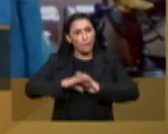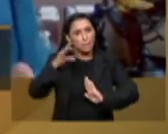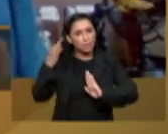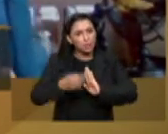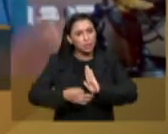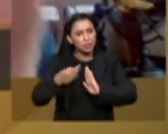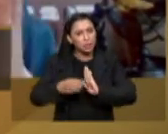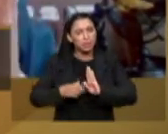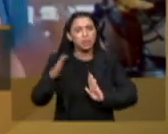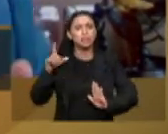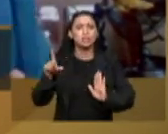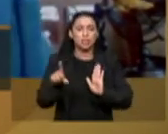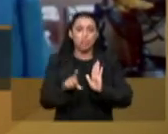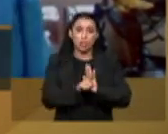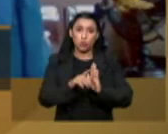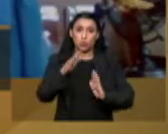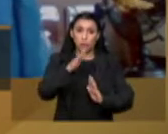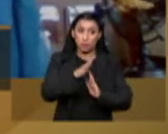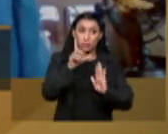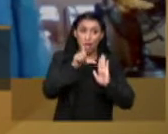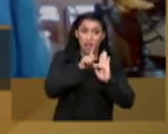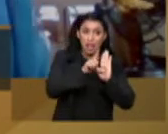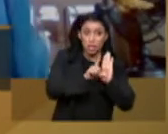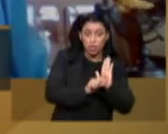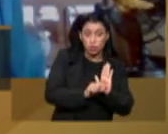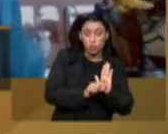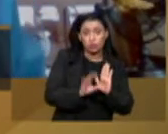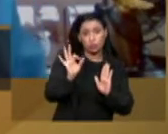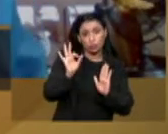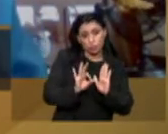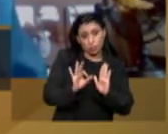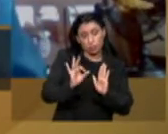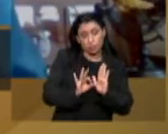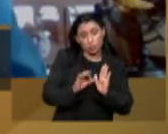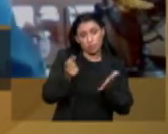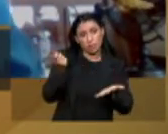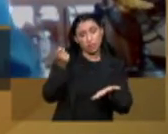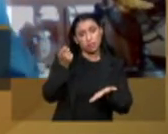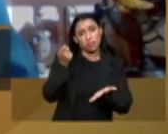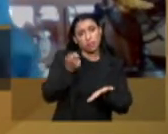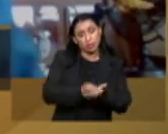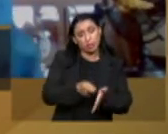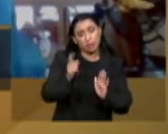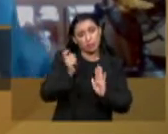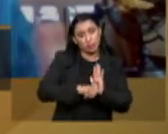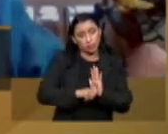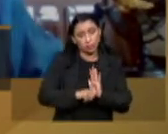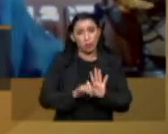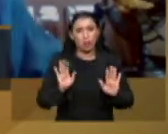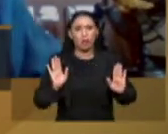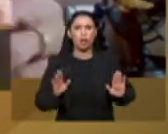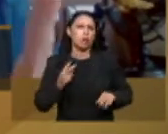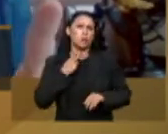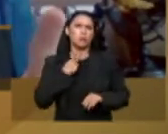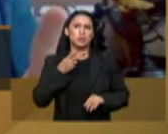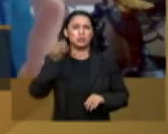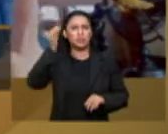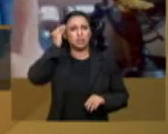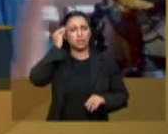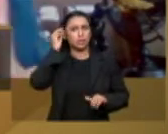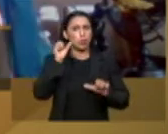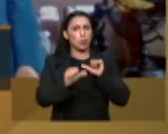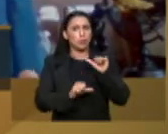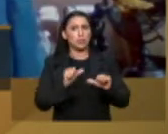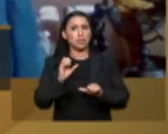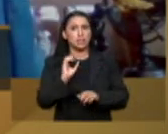com limites para redução da carga fiscal. Não podemos entender que uma mudança de alíquota